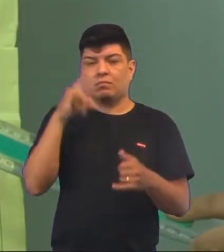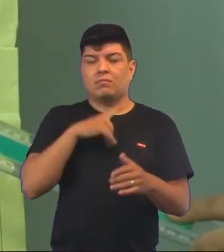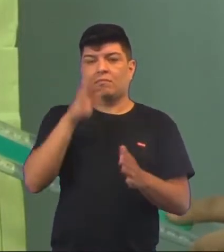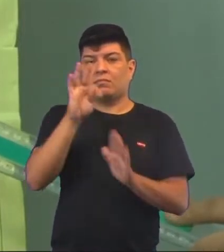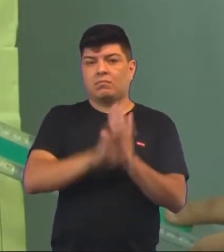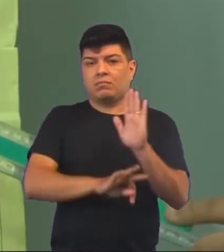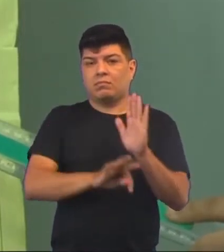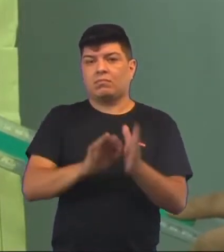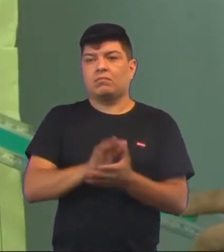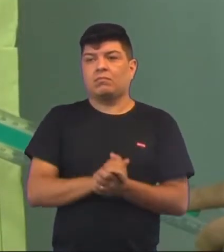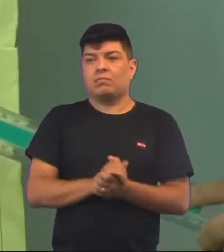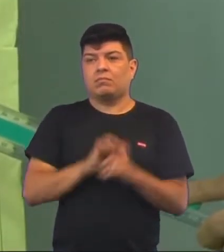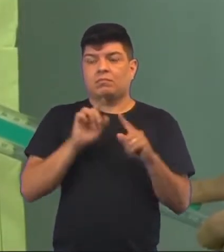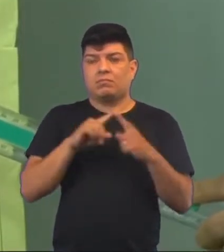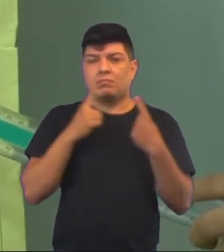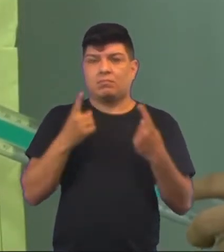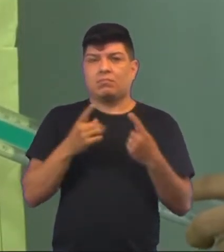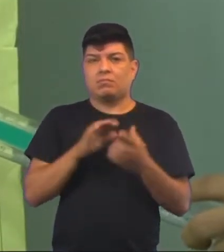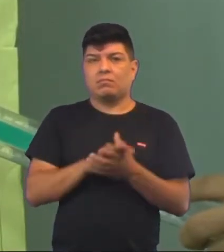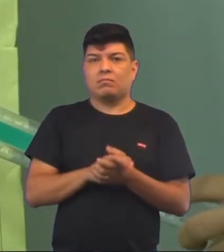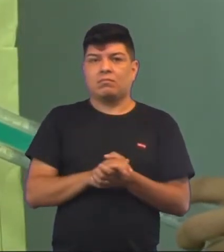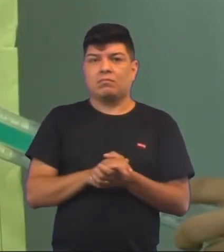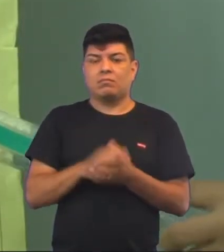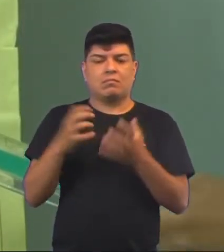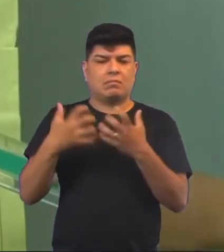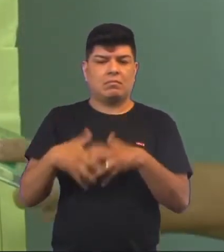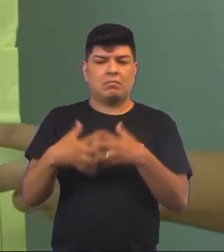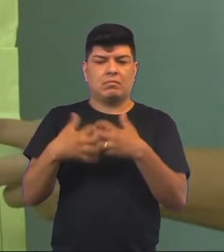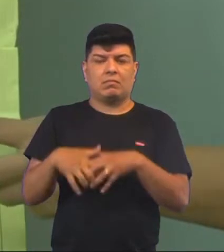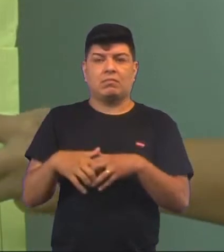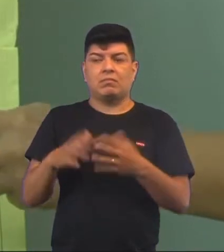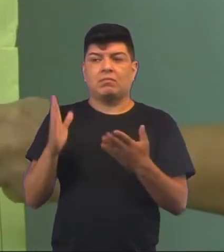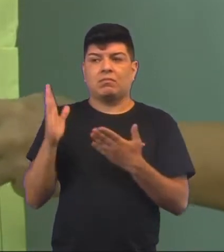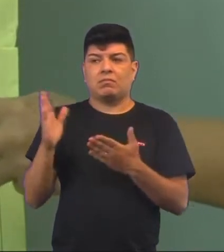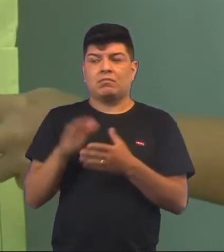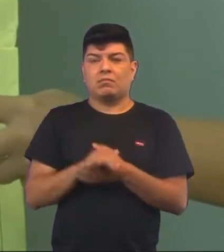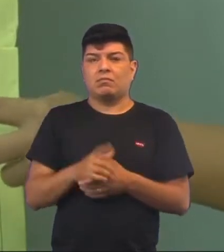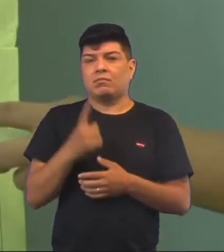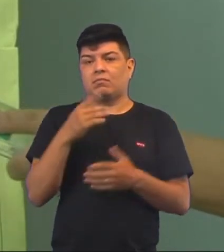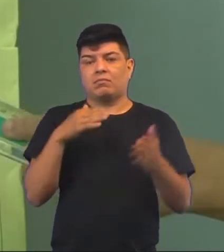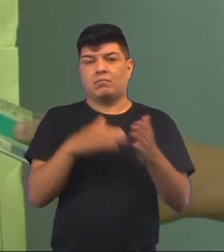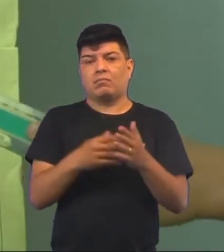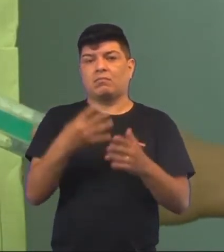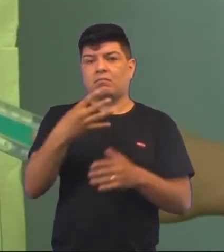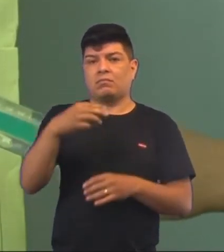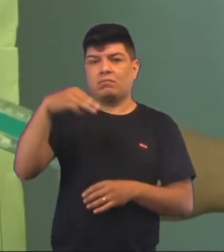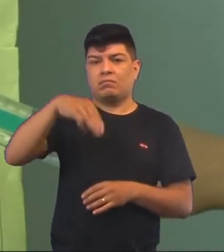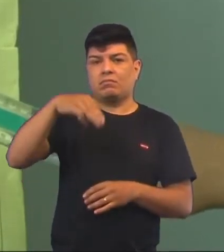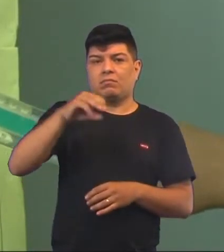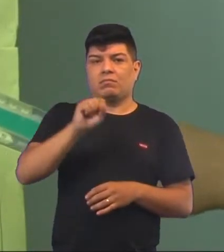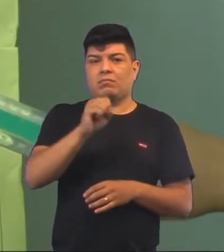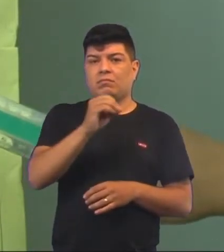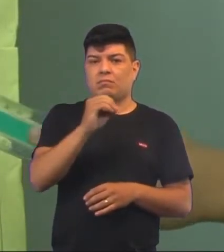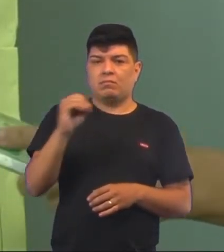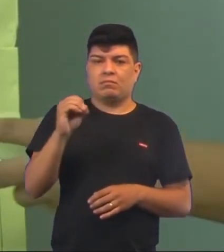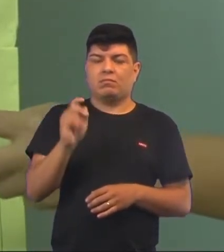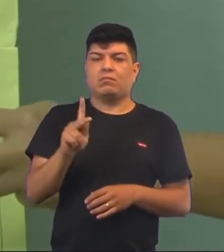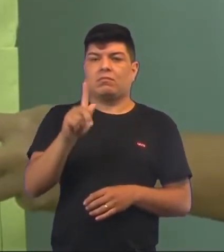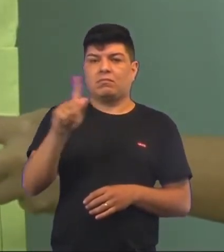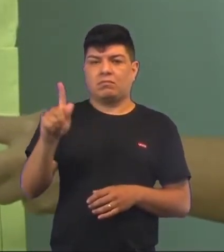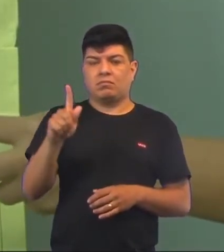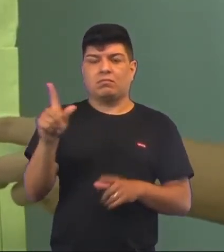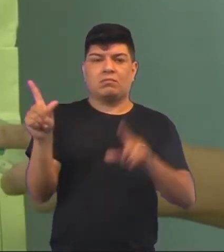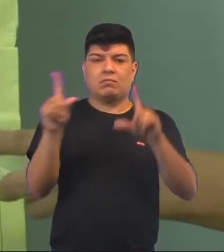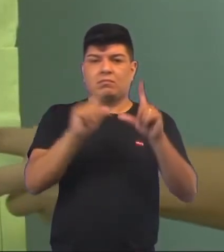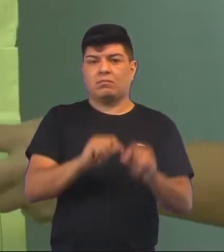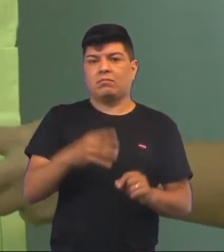lá no texto. Mas o que às vezes a gente se confunde é isso aqui, ó, porque um é até 4 metros e 800 quilos. Exato aqui, ó.